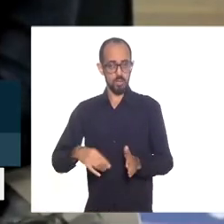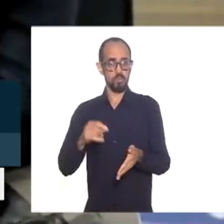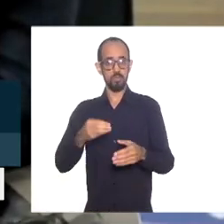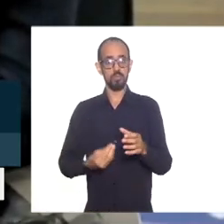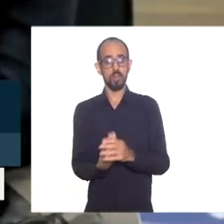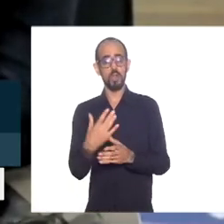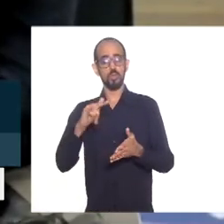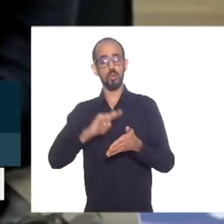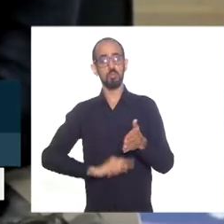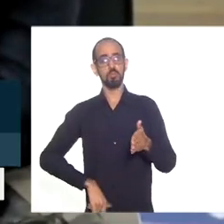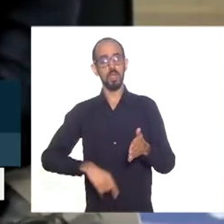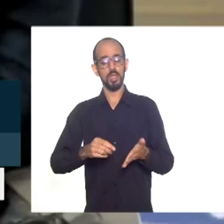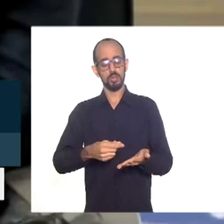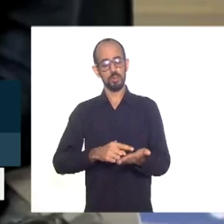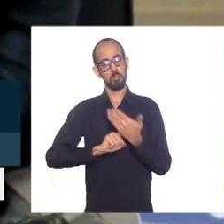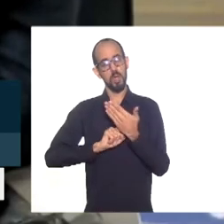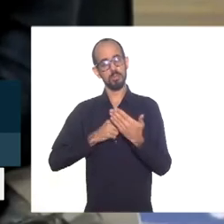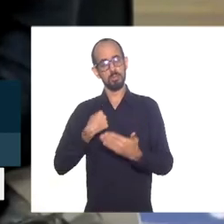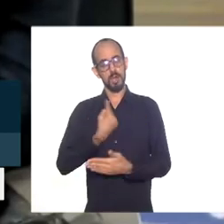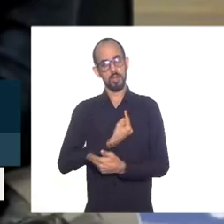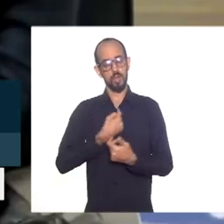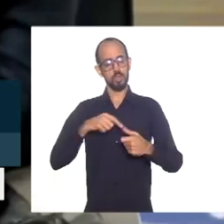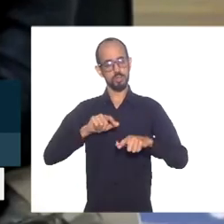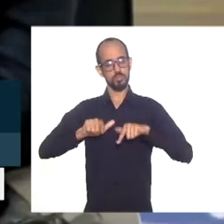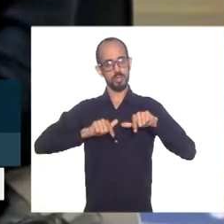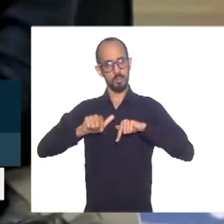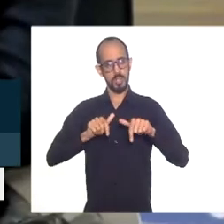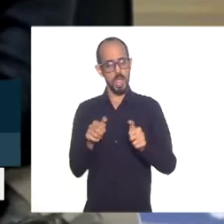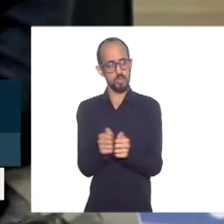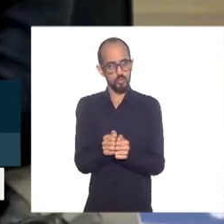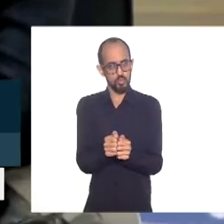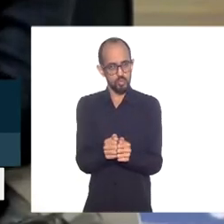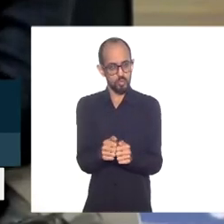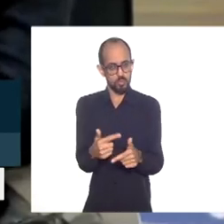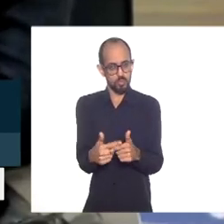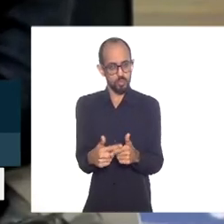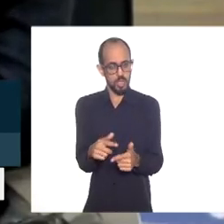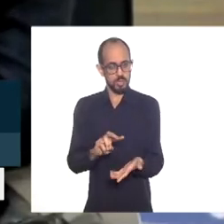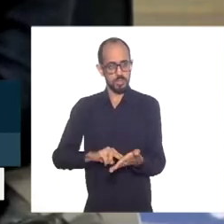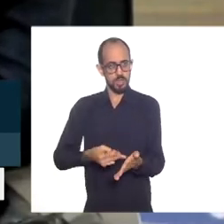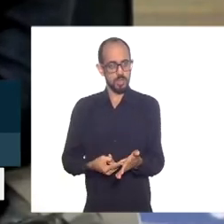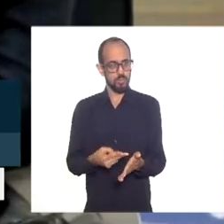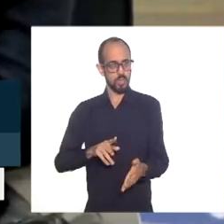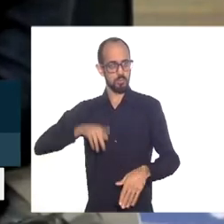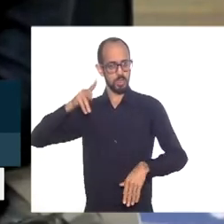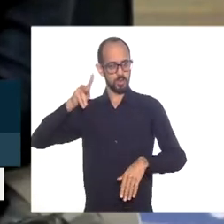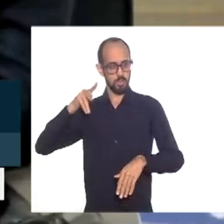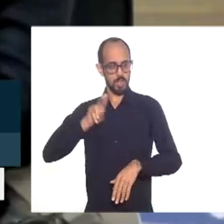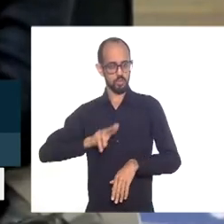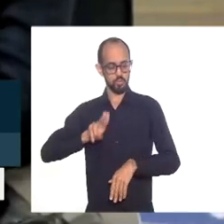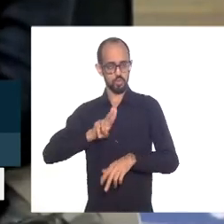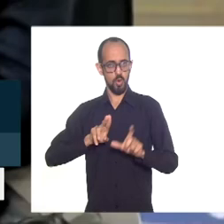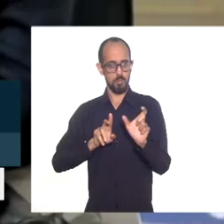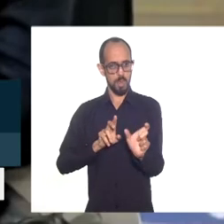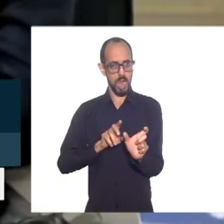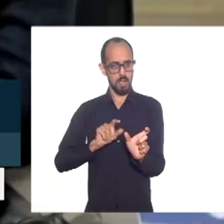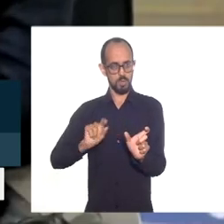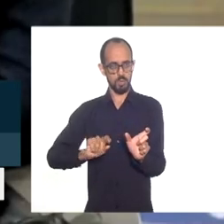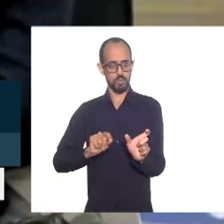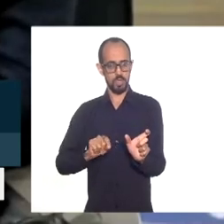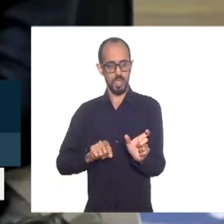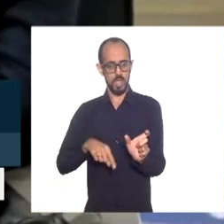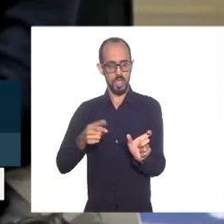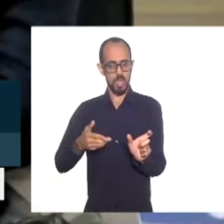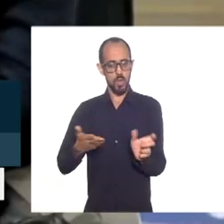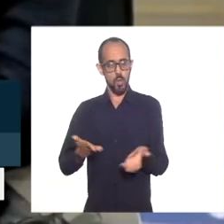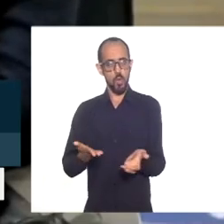traz uma pauta para nós vamos estar trabalhando juntos isso. Ou seja, a Petrobras, usando uma palavra forte, mas é verdadeira, ela hoje é um